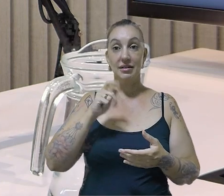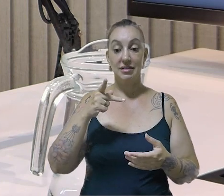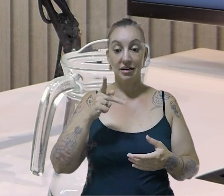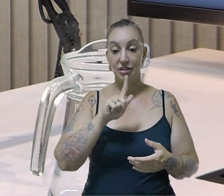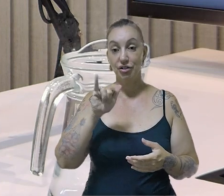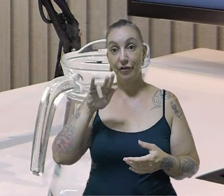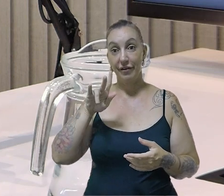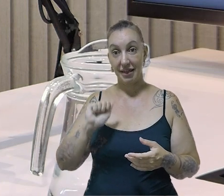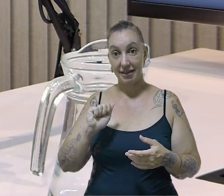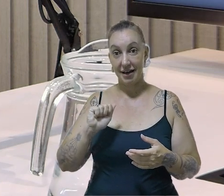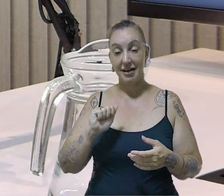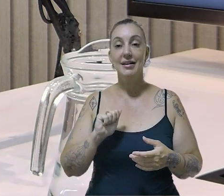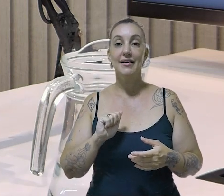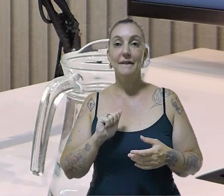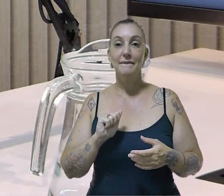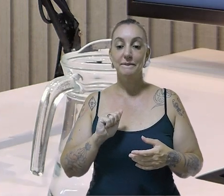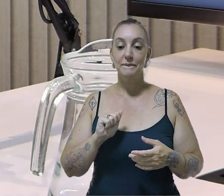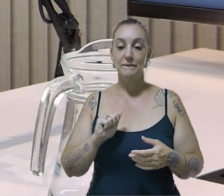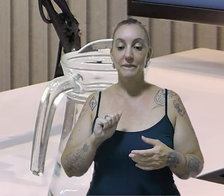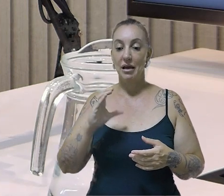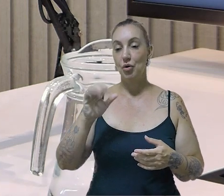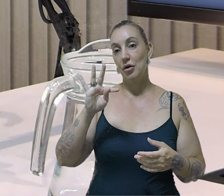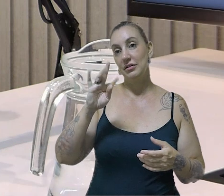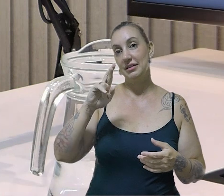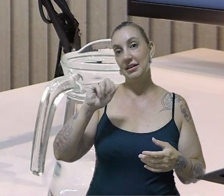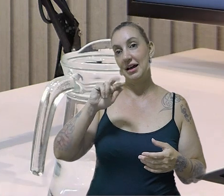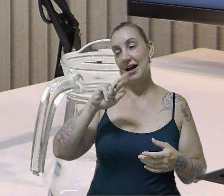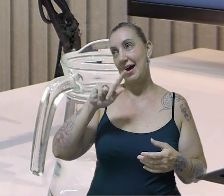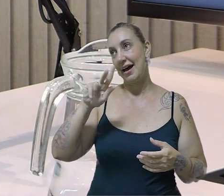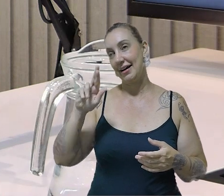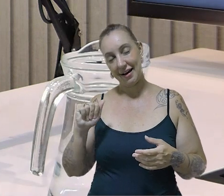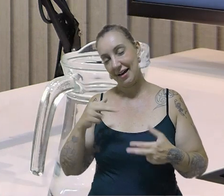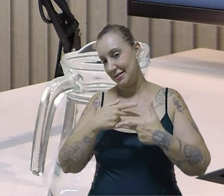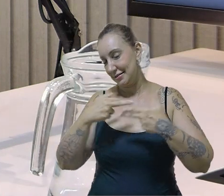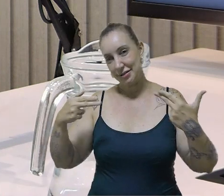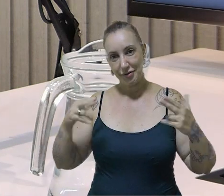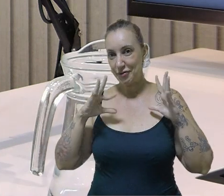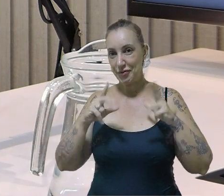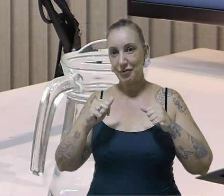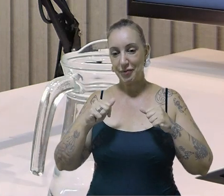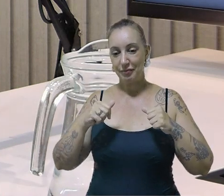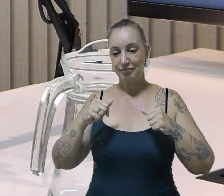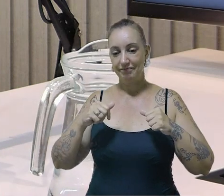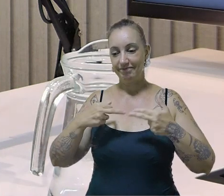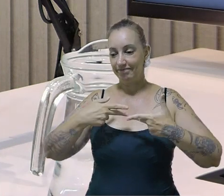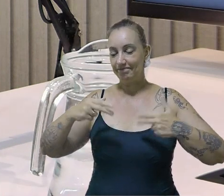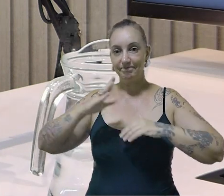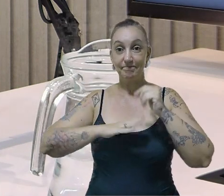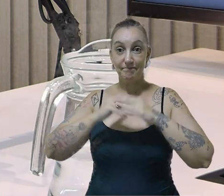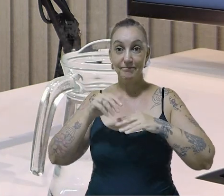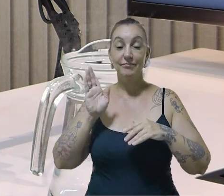a Giovana Kelly que é uma cont contrarregra cenotécnica Stage Manager tudo legal que tava no